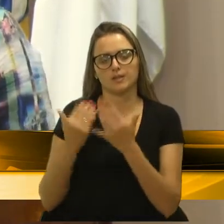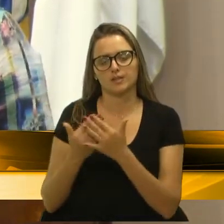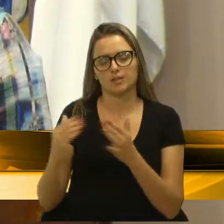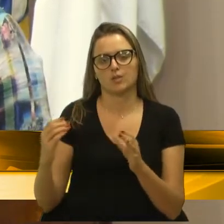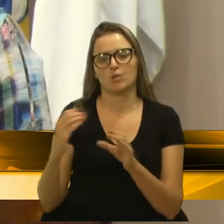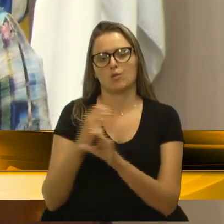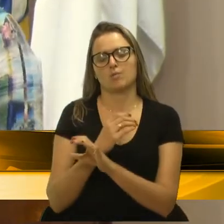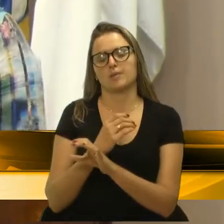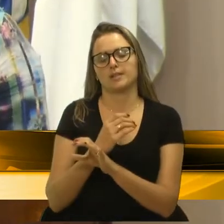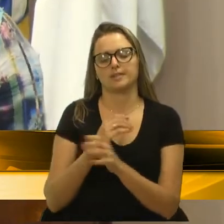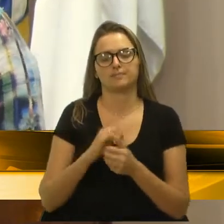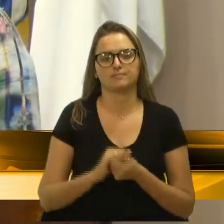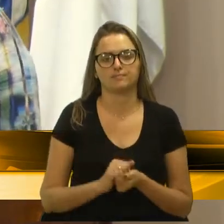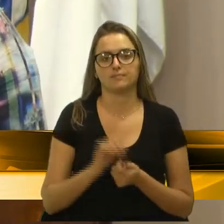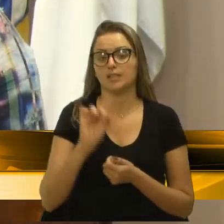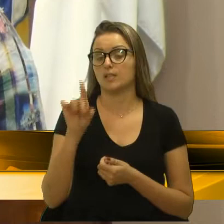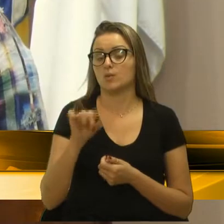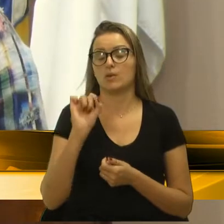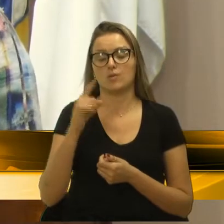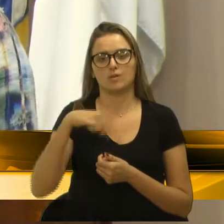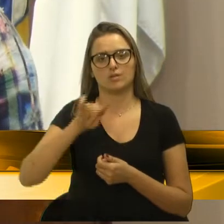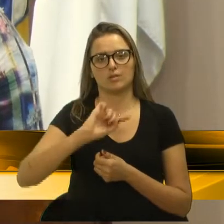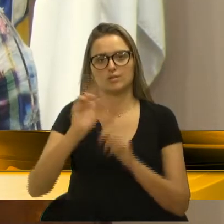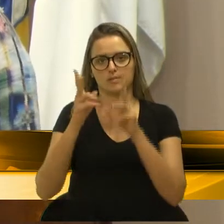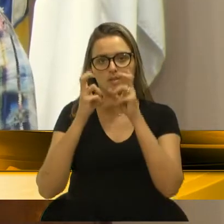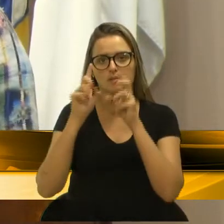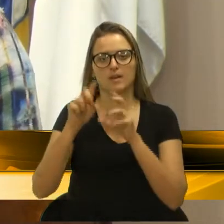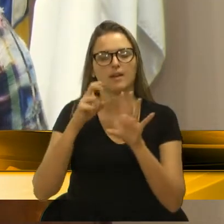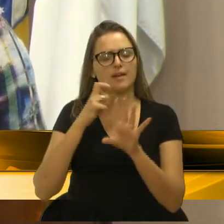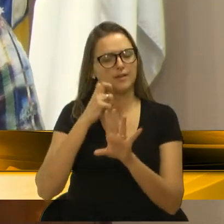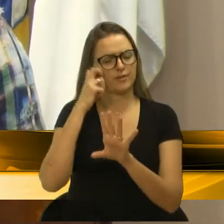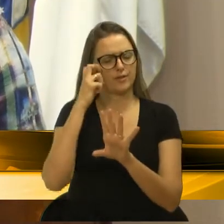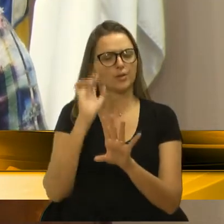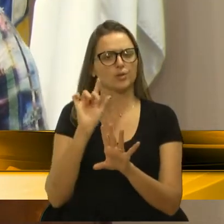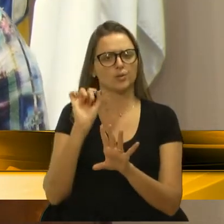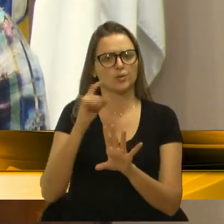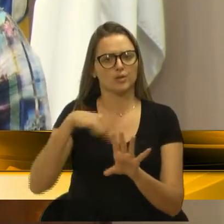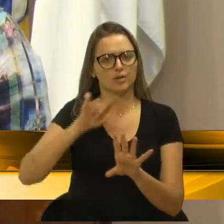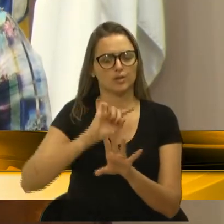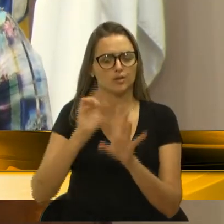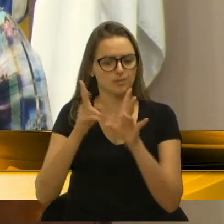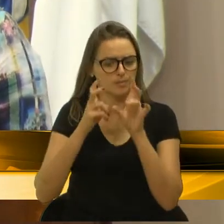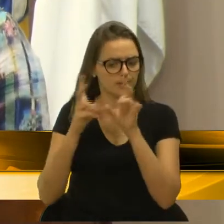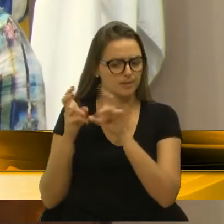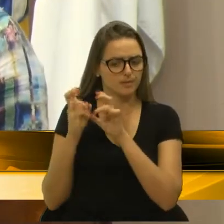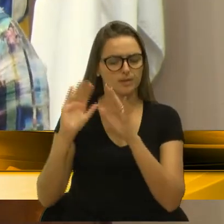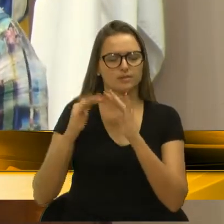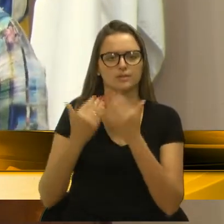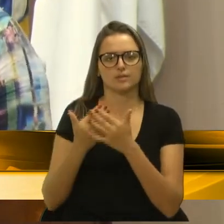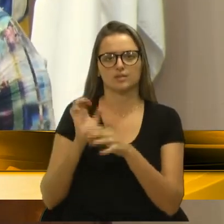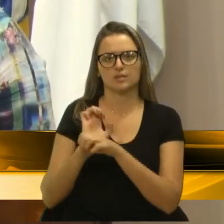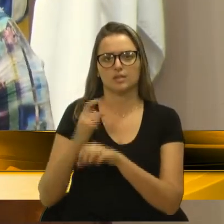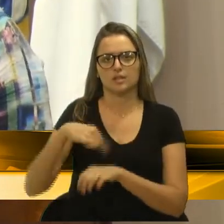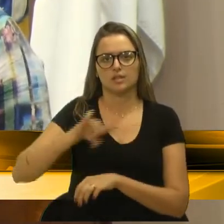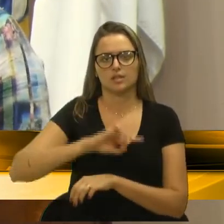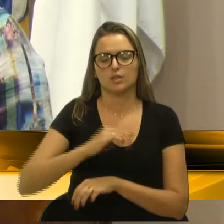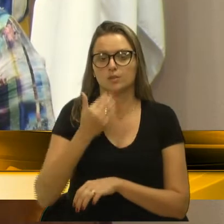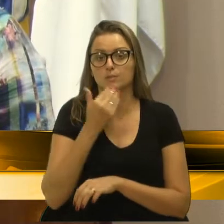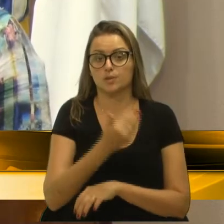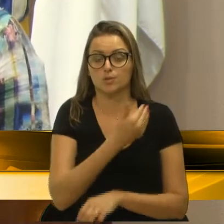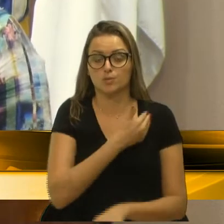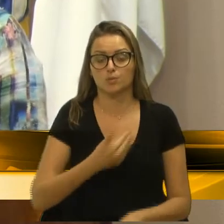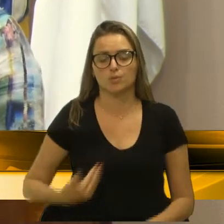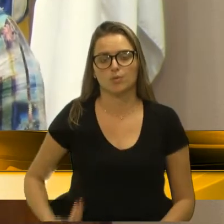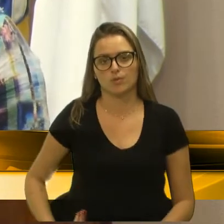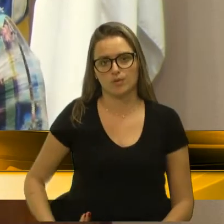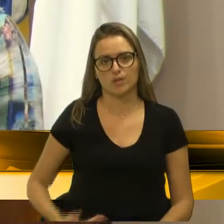seu quadro. E não é isso que a gente está vendo. Então, é uma vergonha o que a gente está vendo nas escolas estaduais, e a gente está aqui, então, cobrando